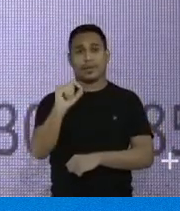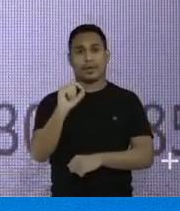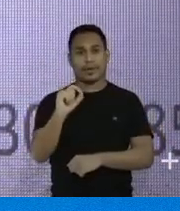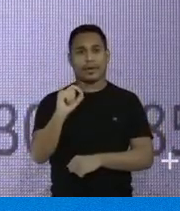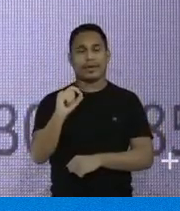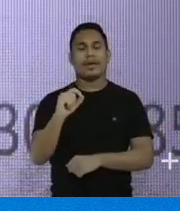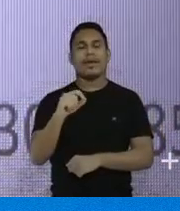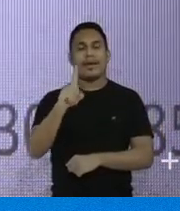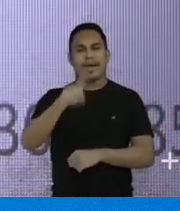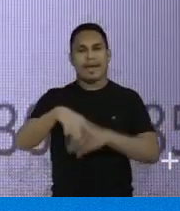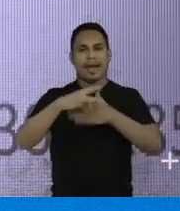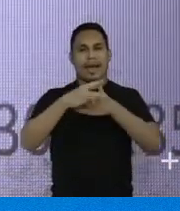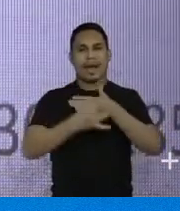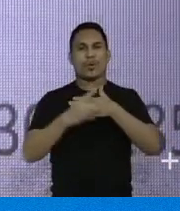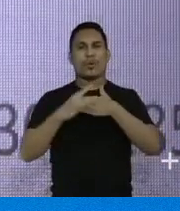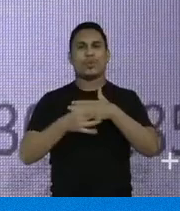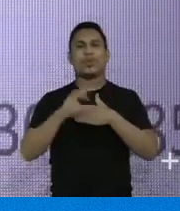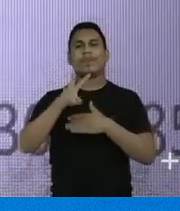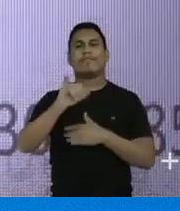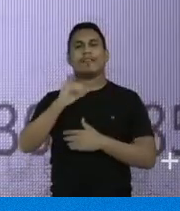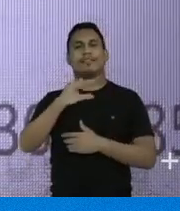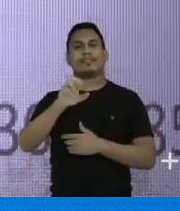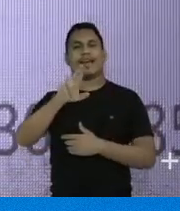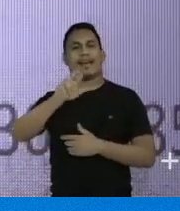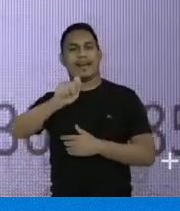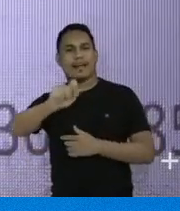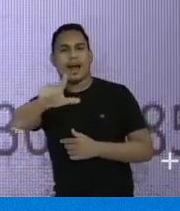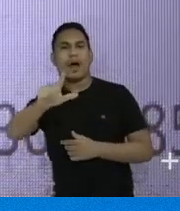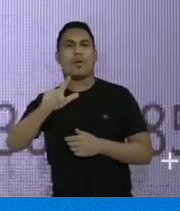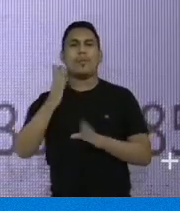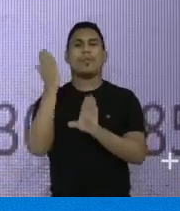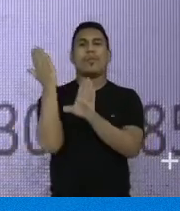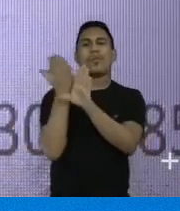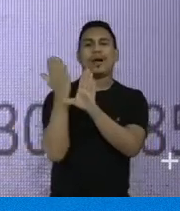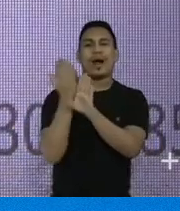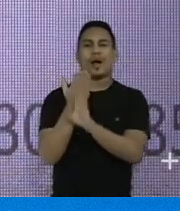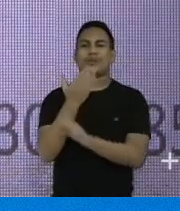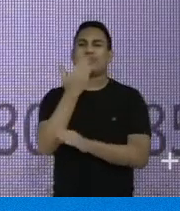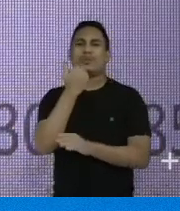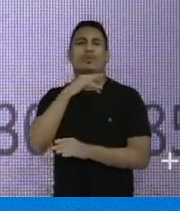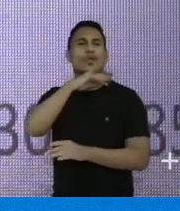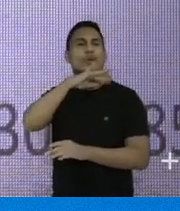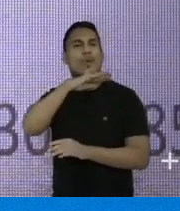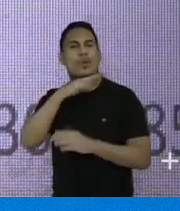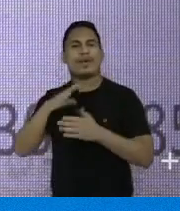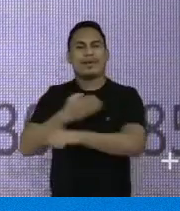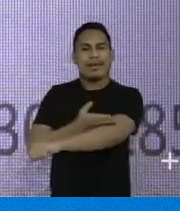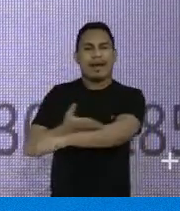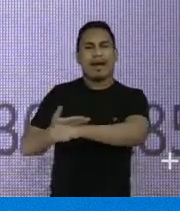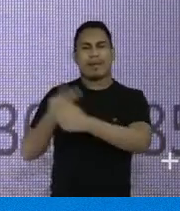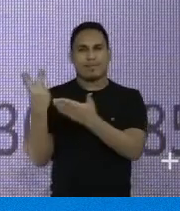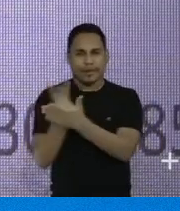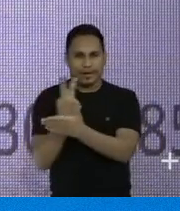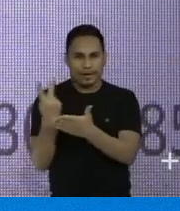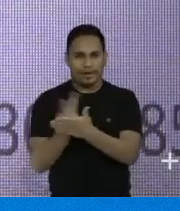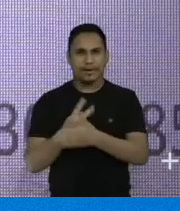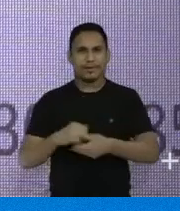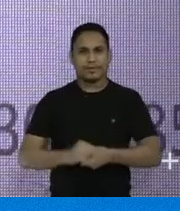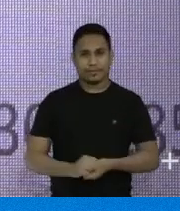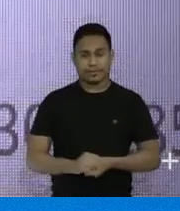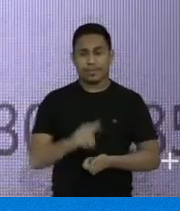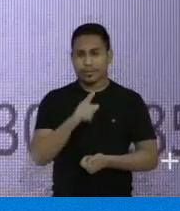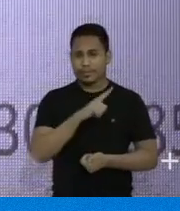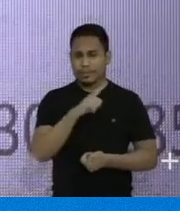visceral e que advém daqueles maus hábitos que nós falamos há pouco. Há vários critérios que